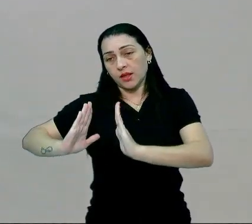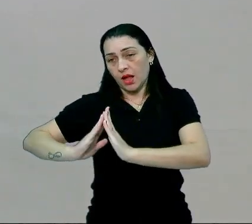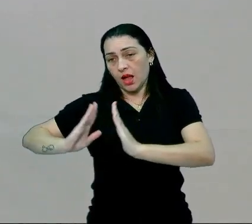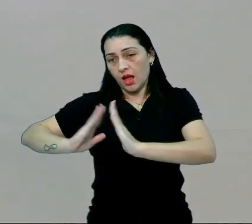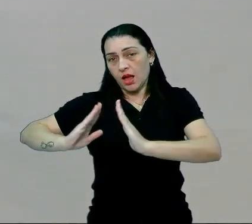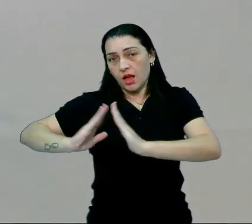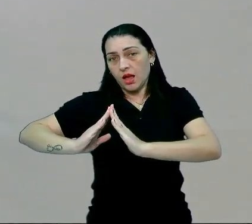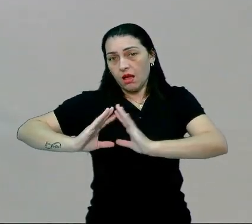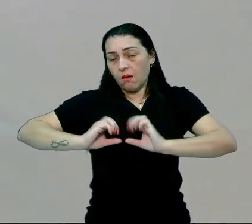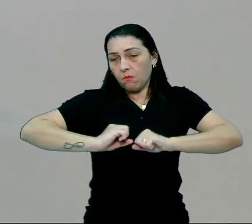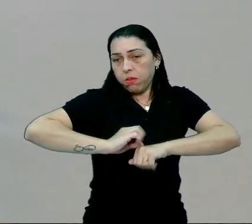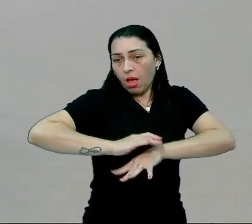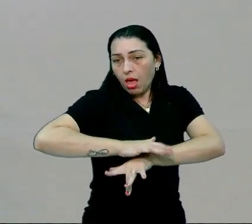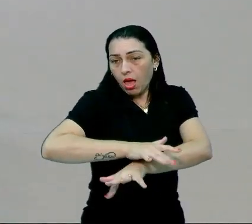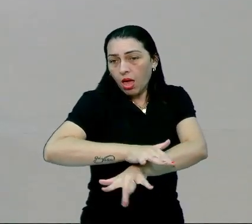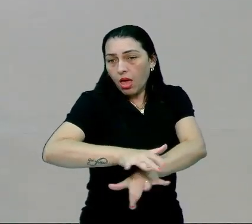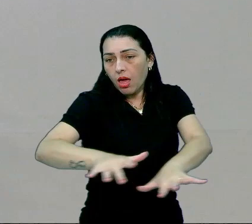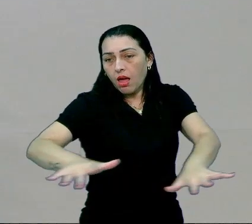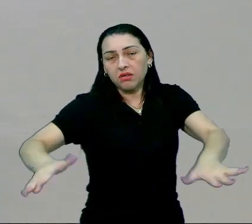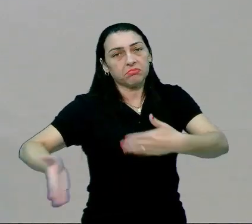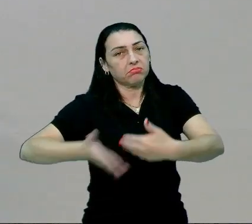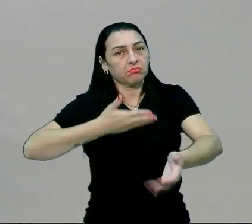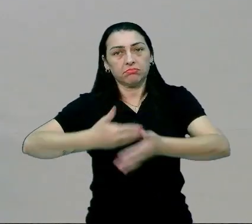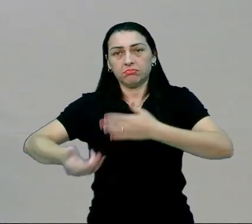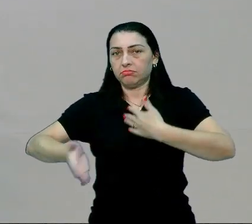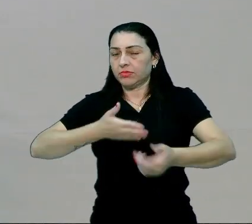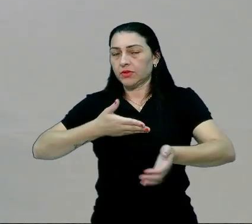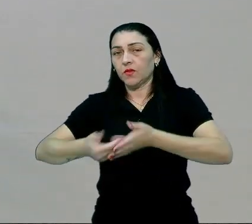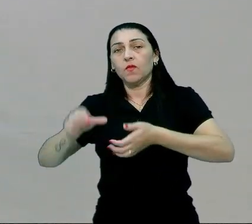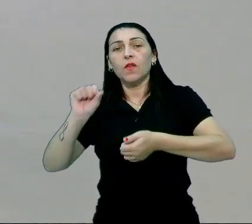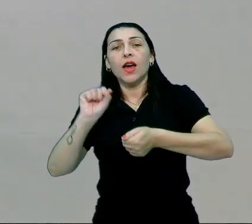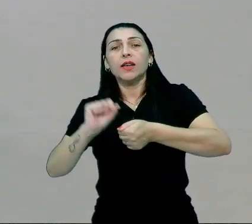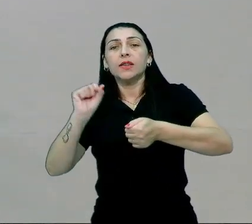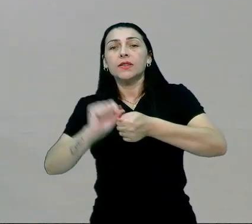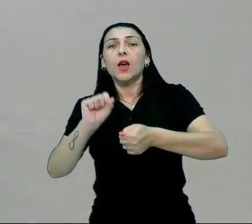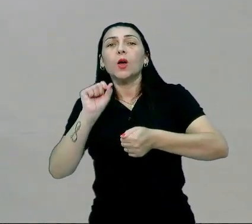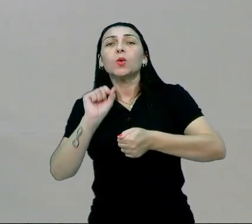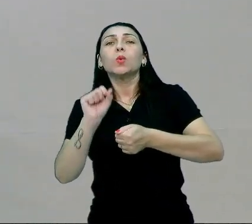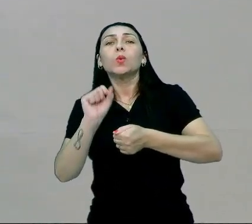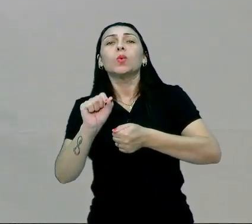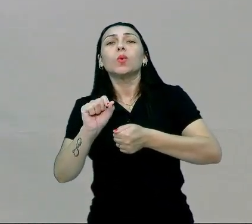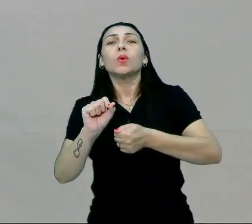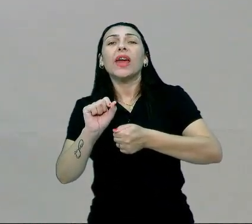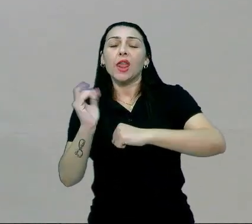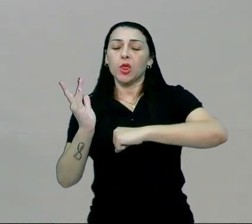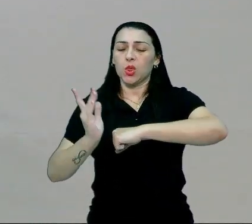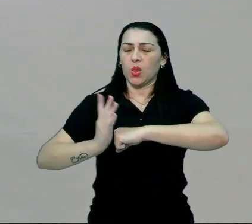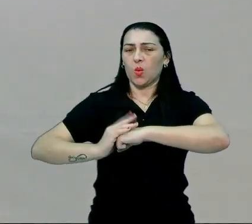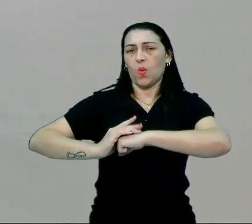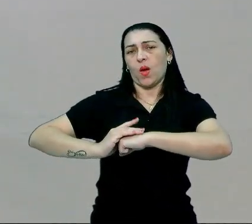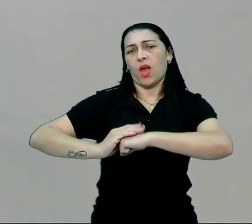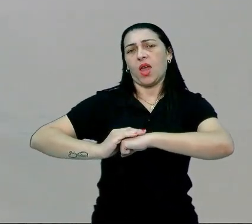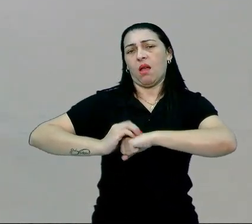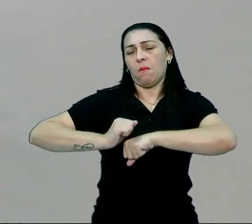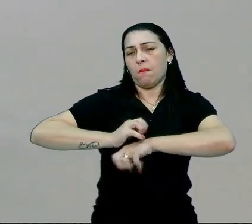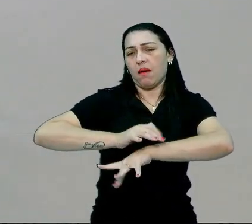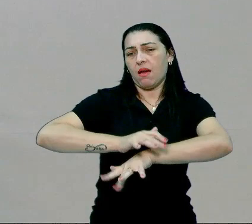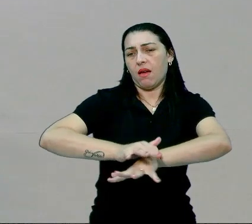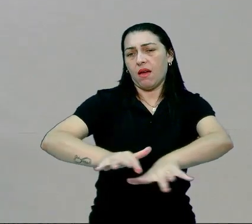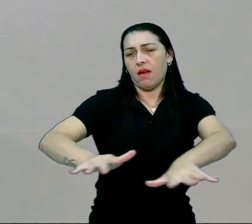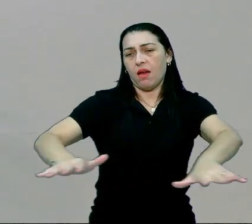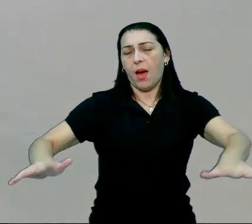domicílios, liberados de qualquer forma, gerando insalubridade, gerando um